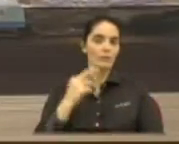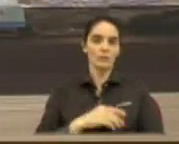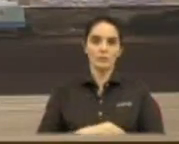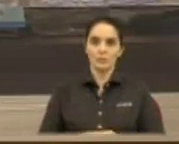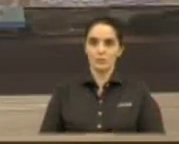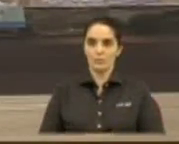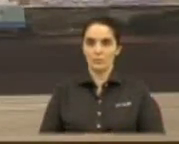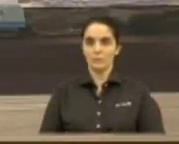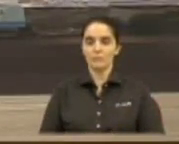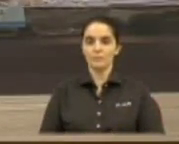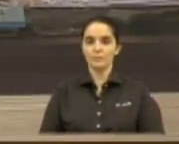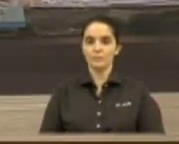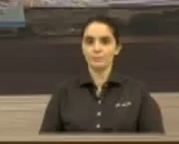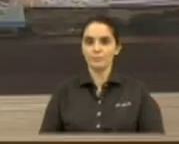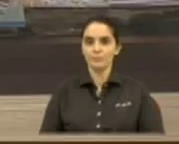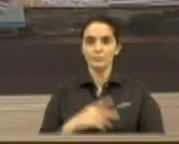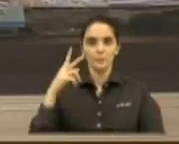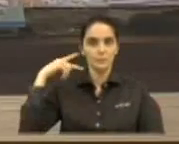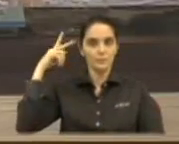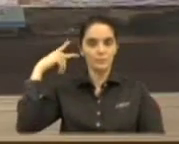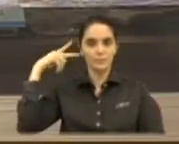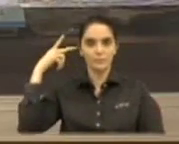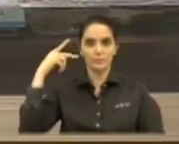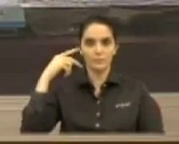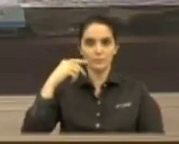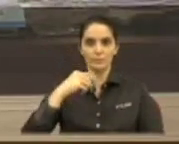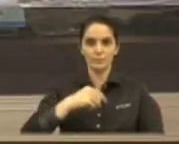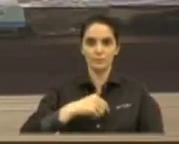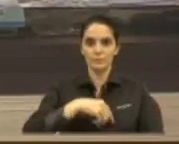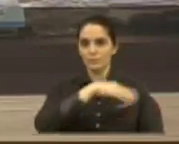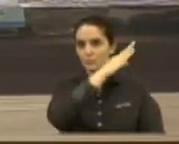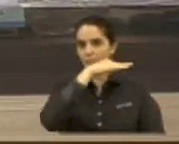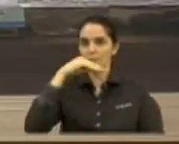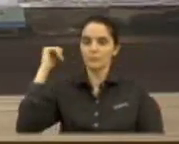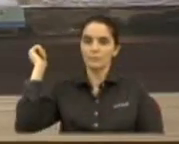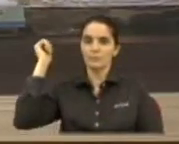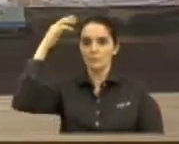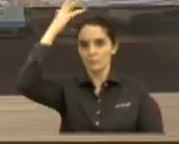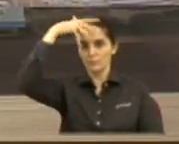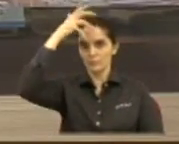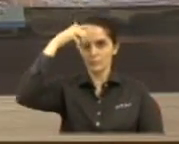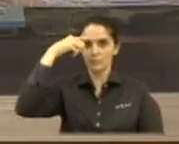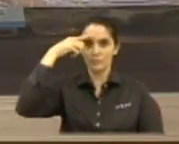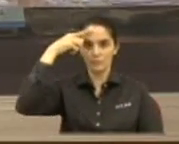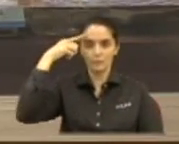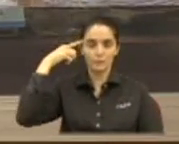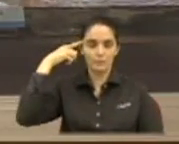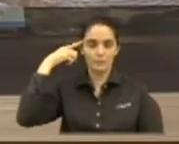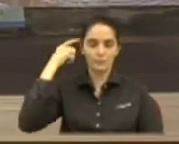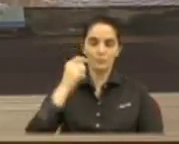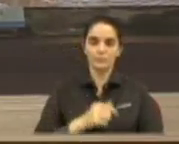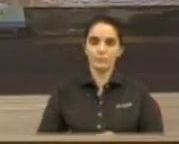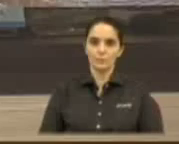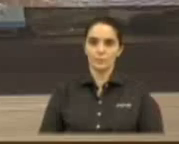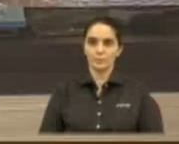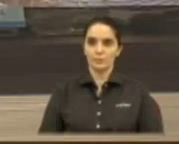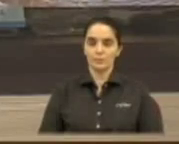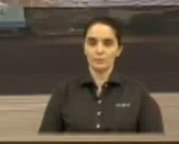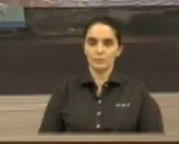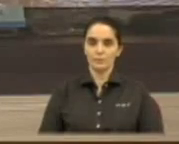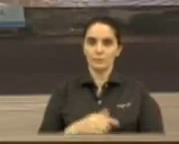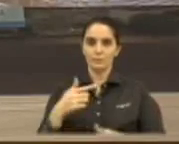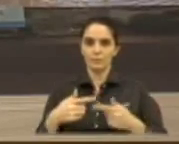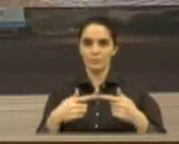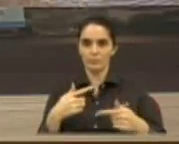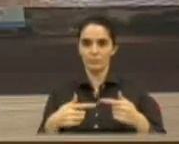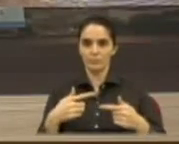Martins, vereador Aloysio Andrade, vereadora Érica Tanque e Wilson Nunes Cerqueira. Pediu para